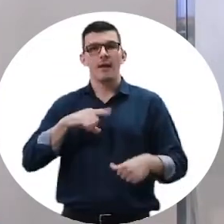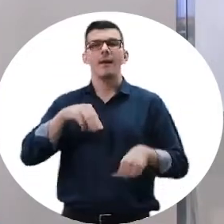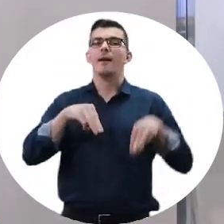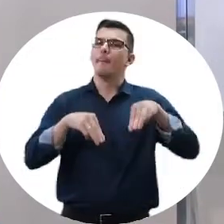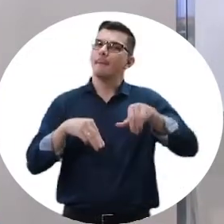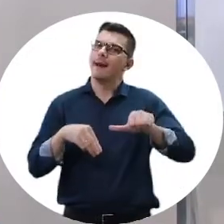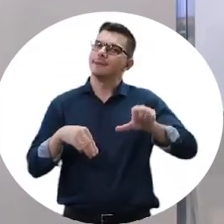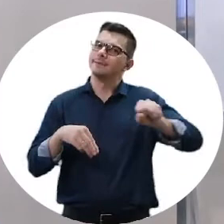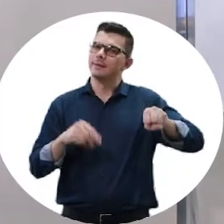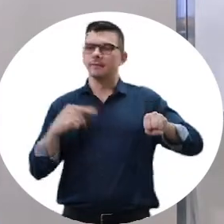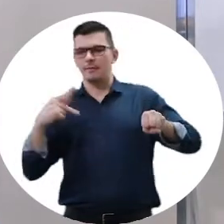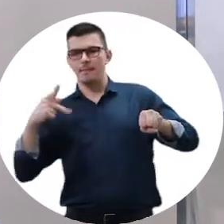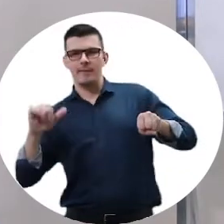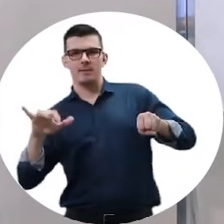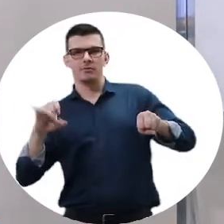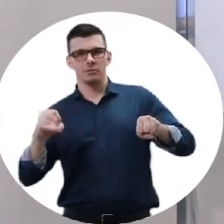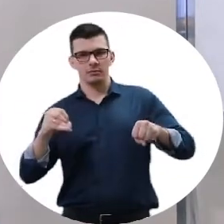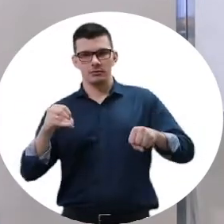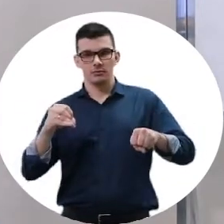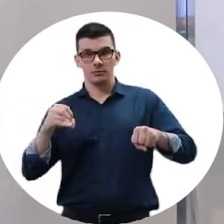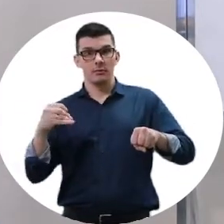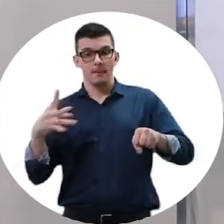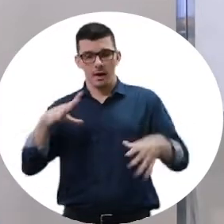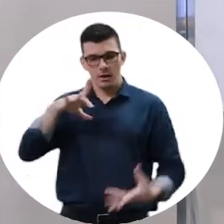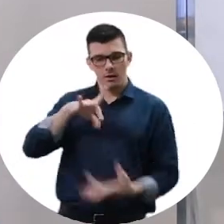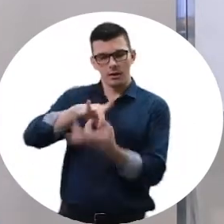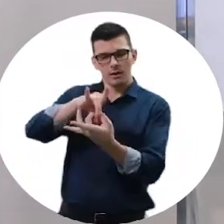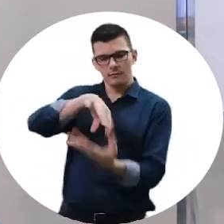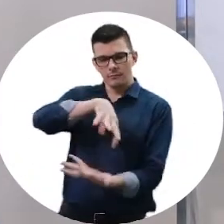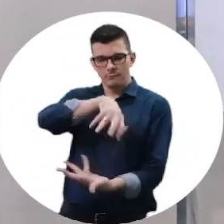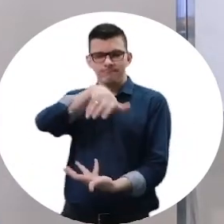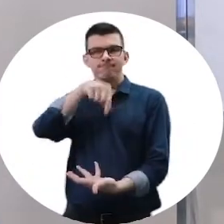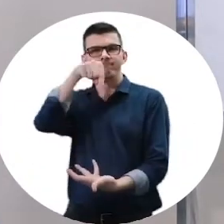ele tem peso. Onde está a reação da força peso? No centro da